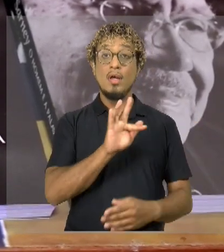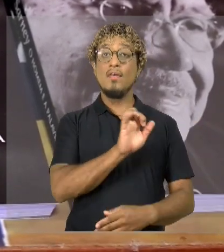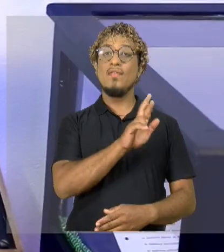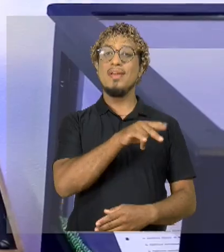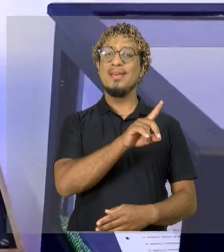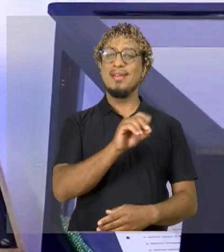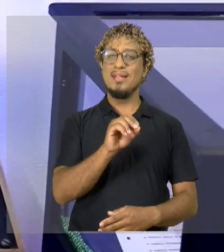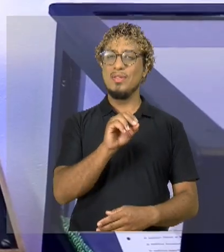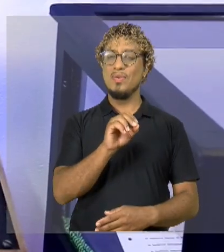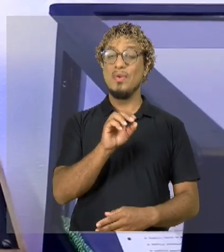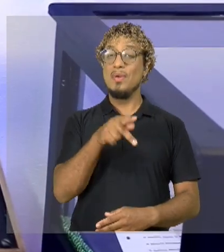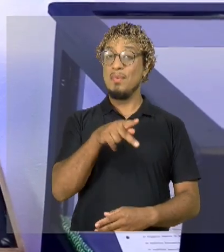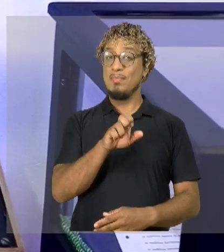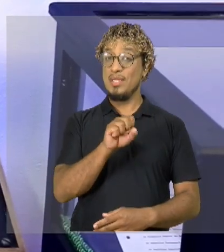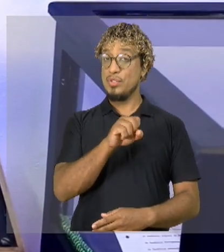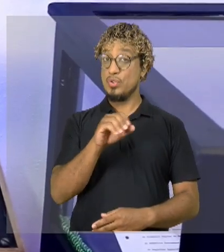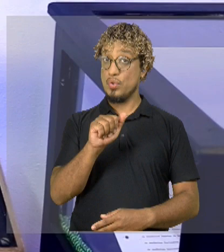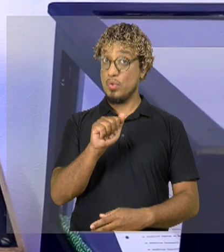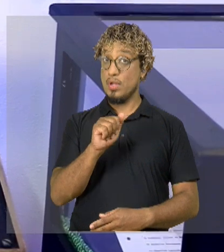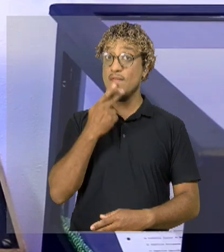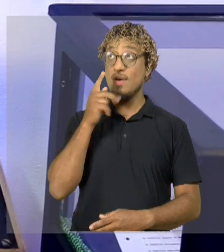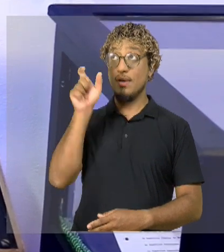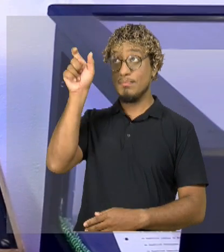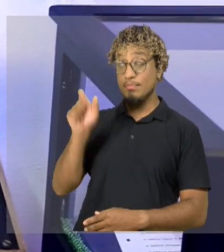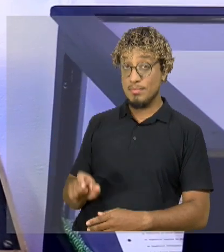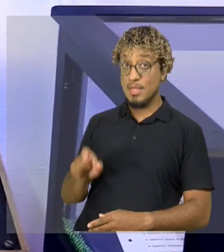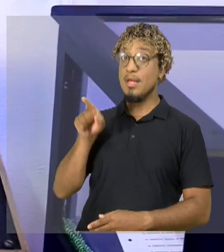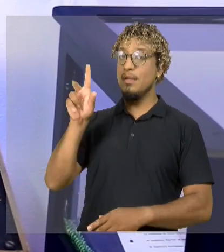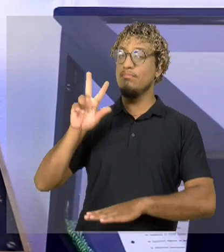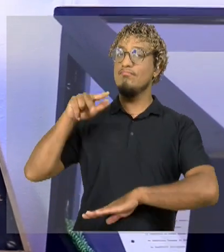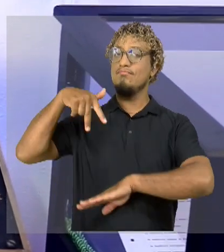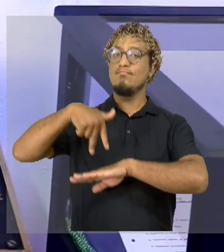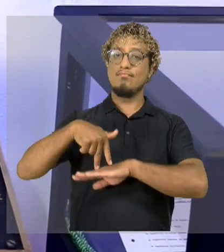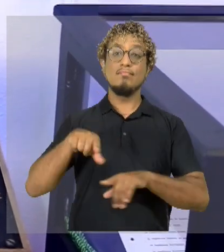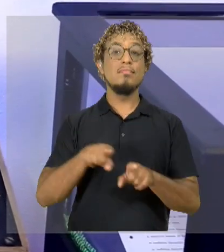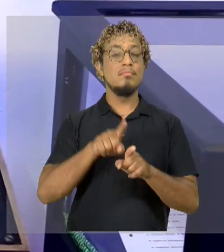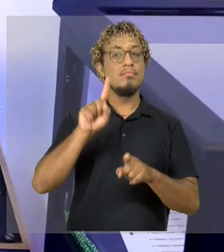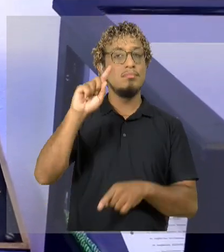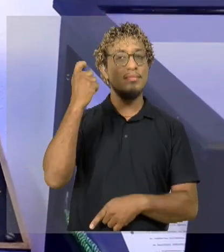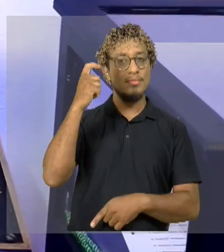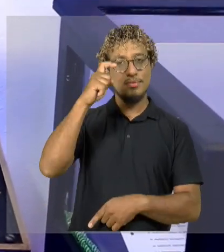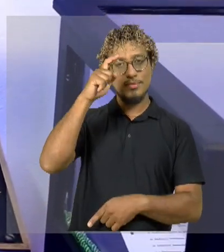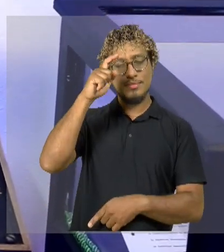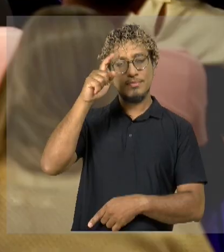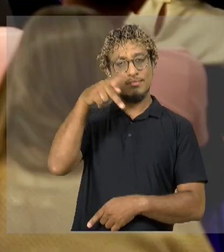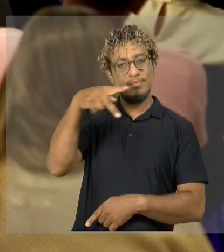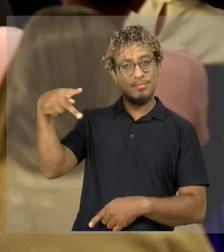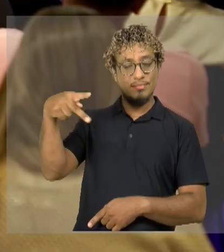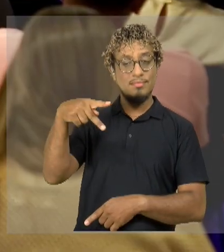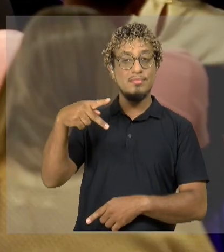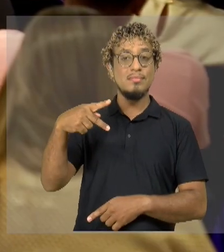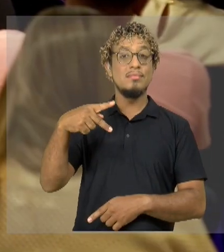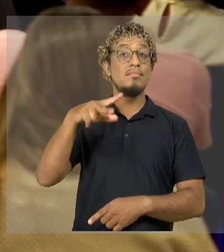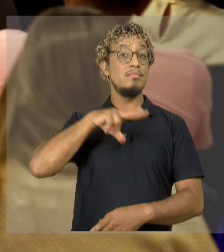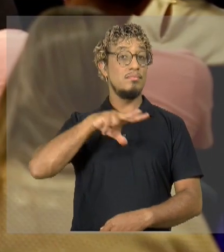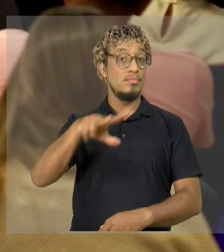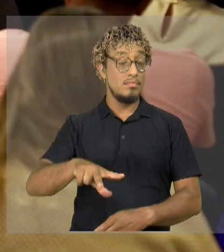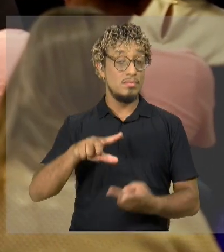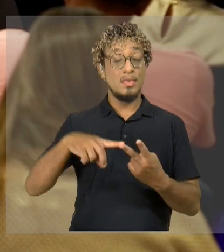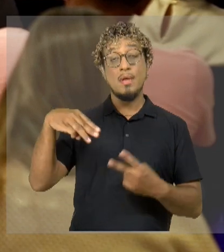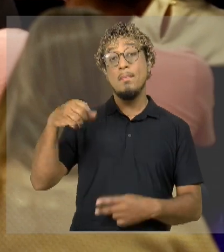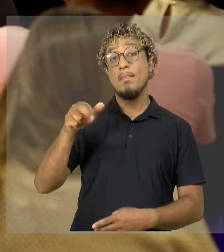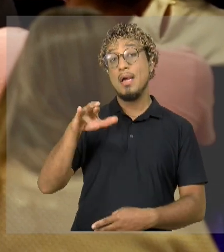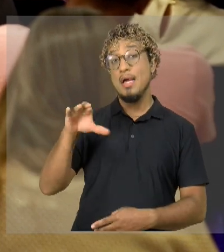língua portuguesa. Também foram homenageados em memória o ex-presidente de Portugal, Mário Soares, e o embaixador